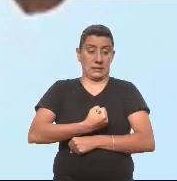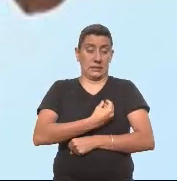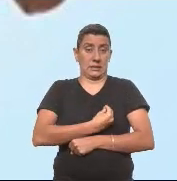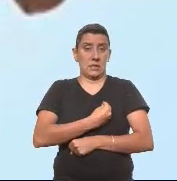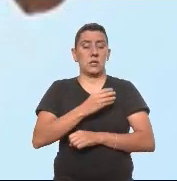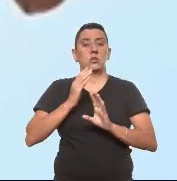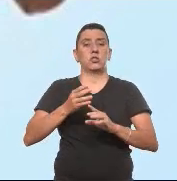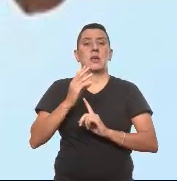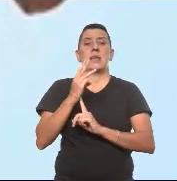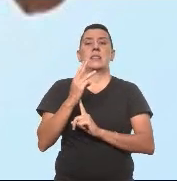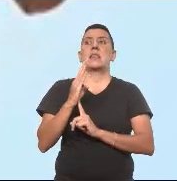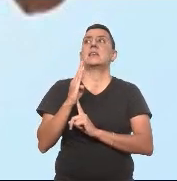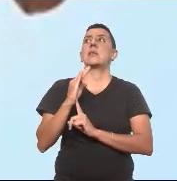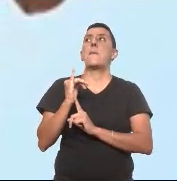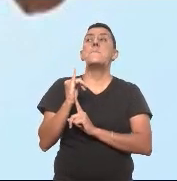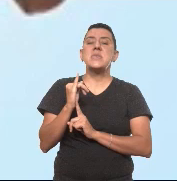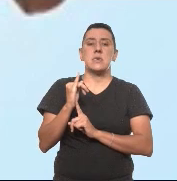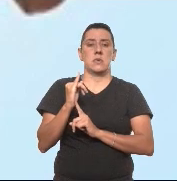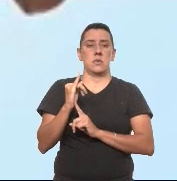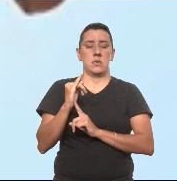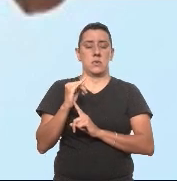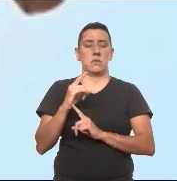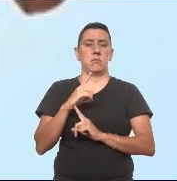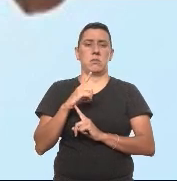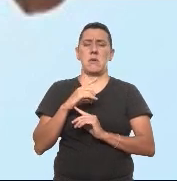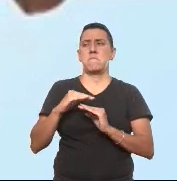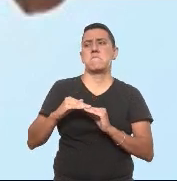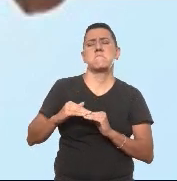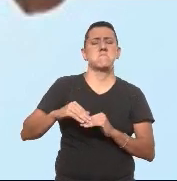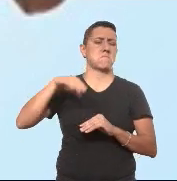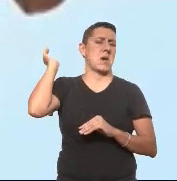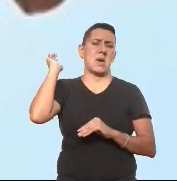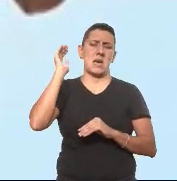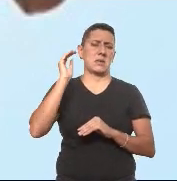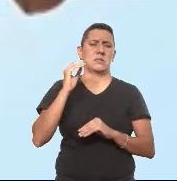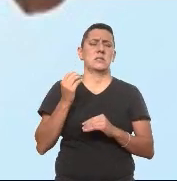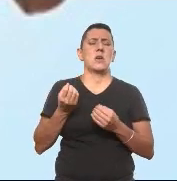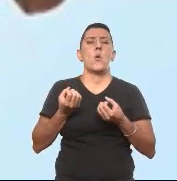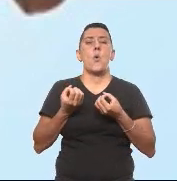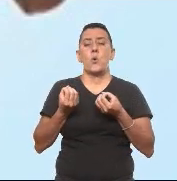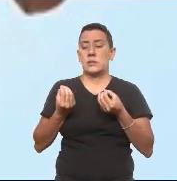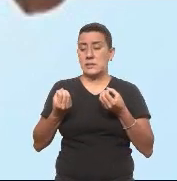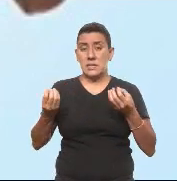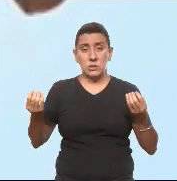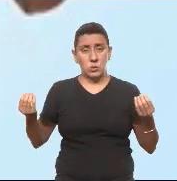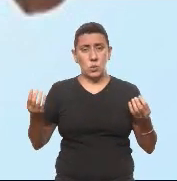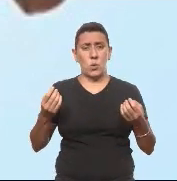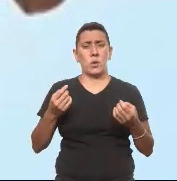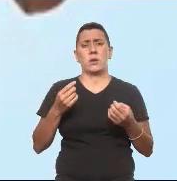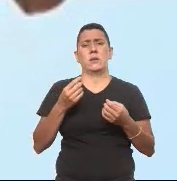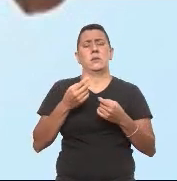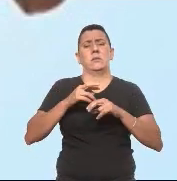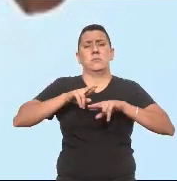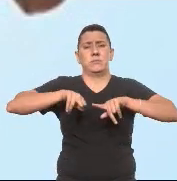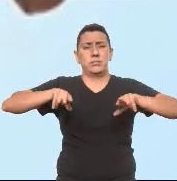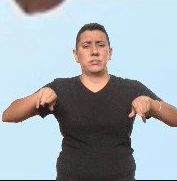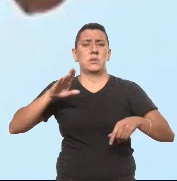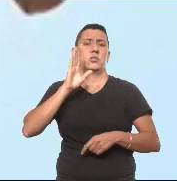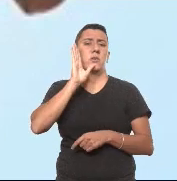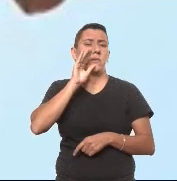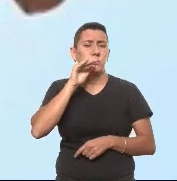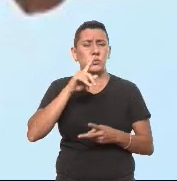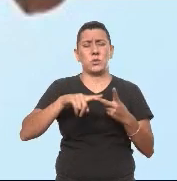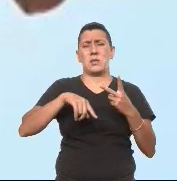isso já foi superado em muito na quantidade de sensores a quantidade de dispositivos empregados em